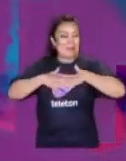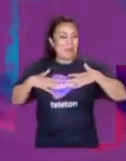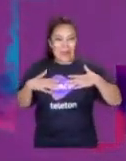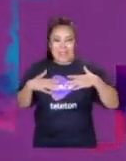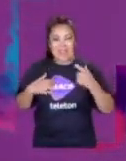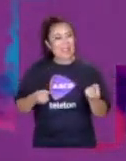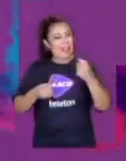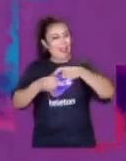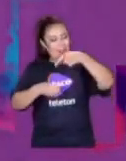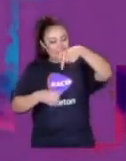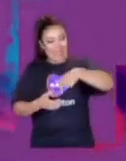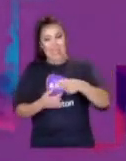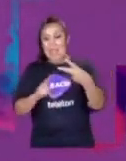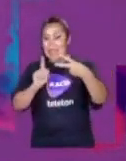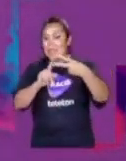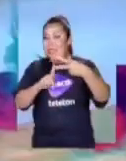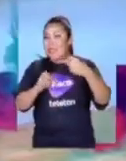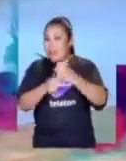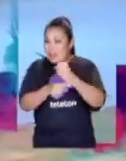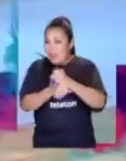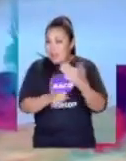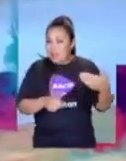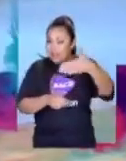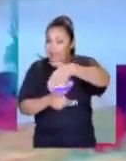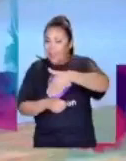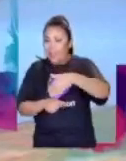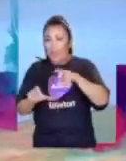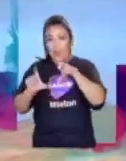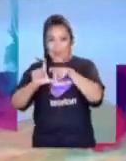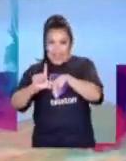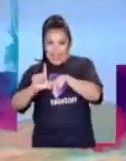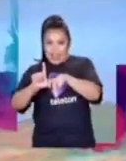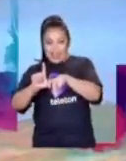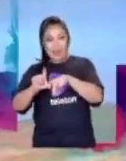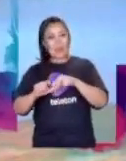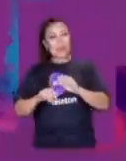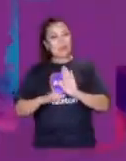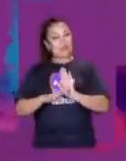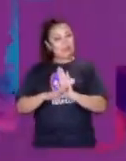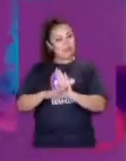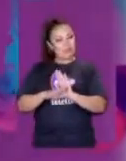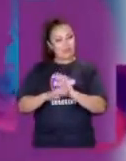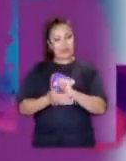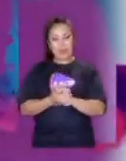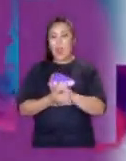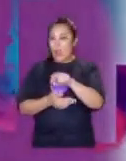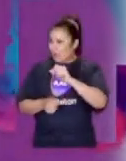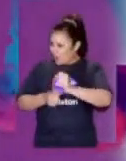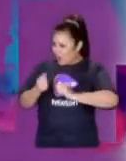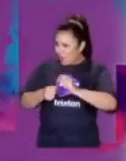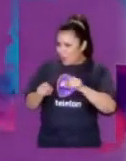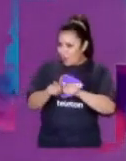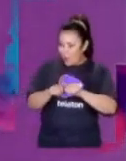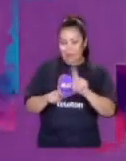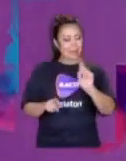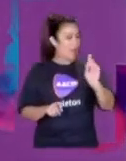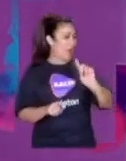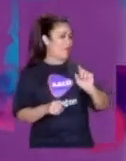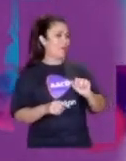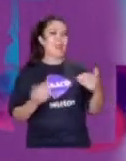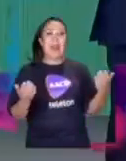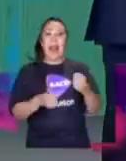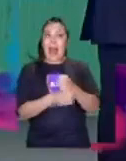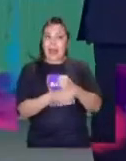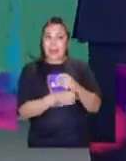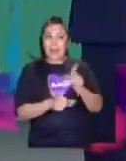estar aqui novamente. Prazer segundo é ano que eu venho no palco do Teleton fazer essa doação. Celso. Você correu lá, não? Não, esse ano eu não corri,